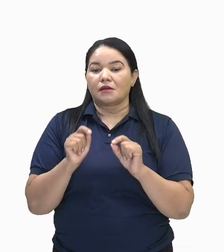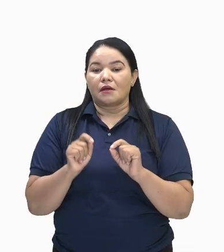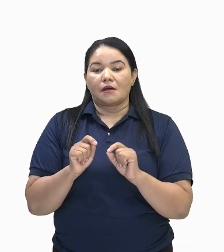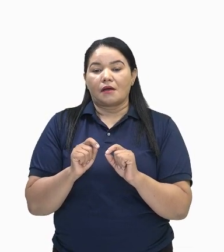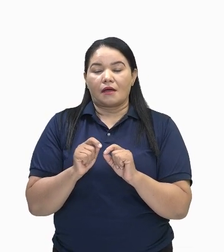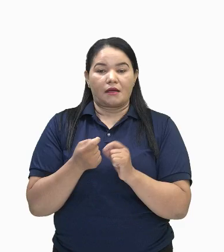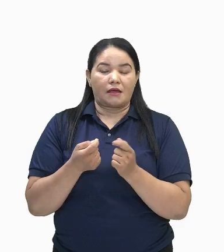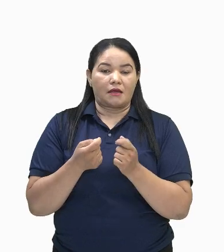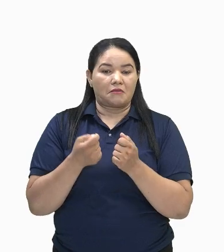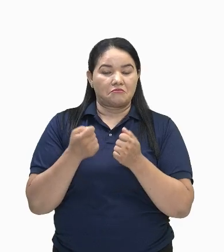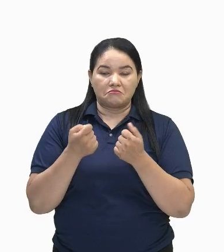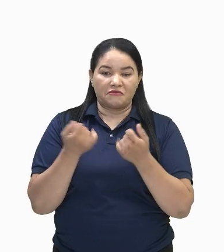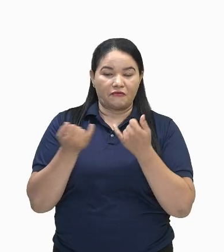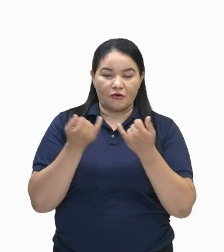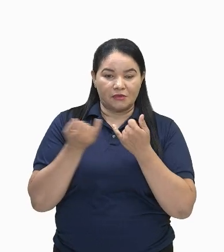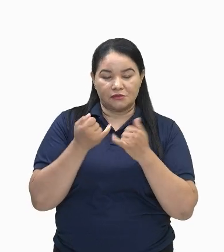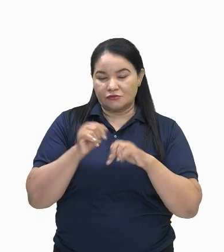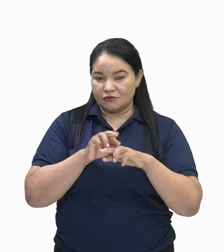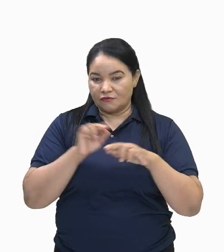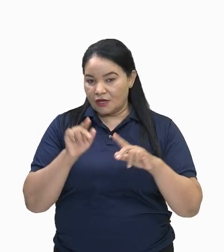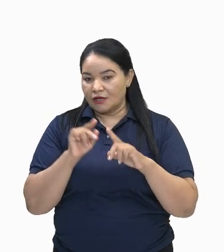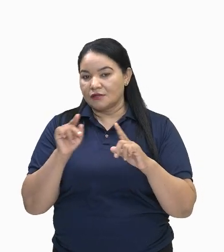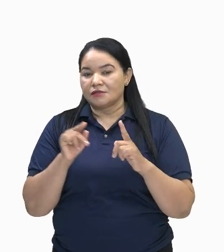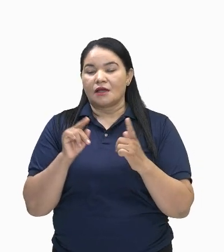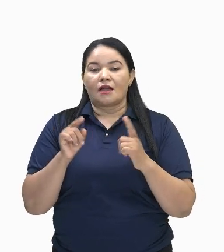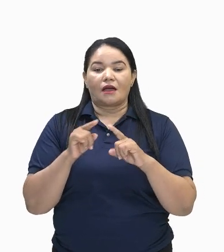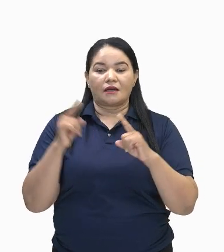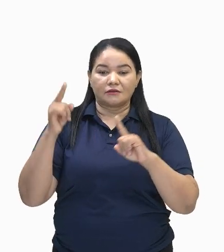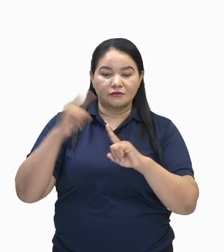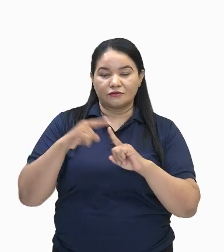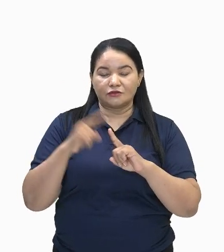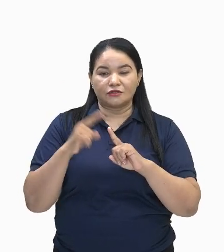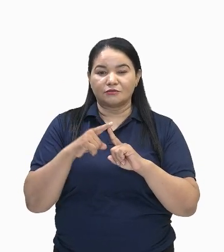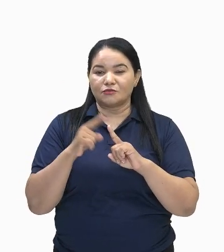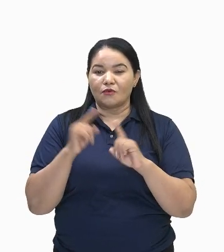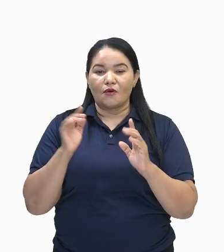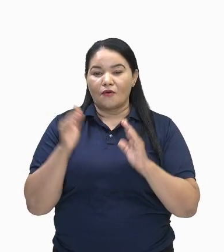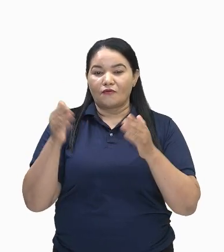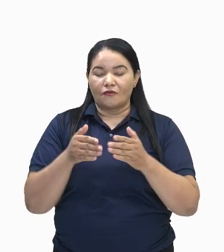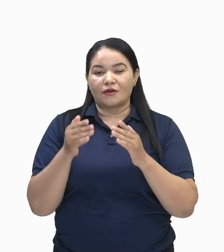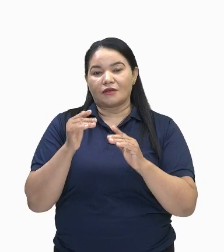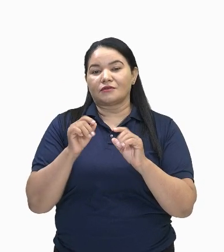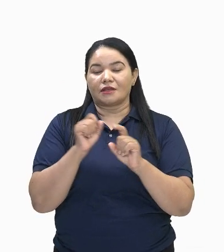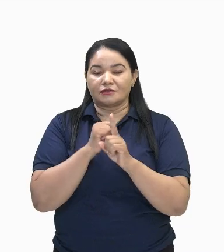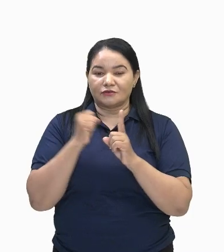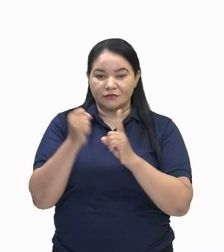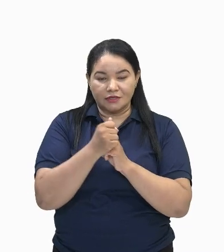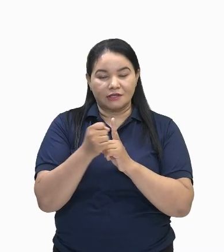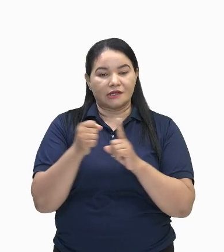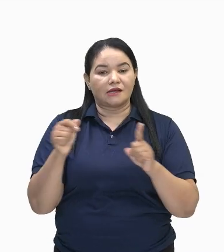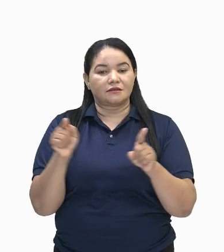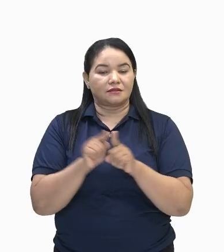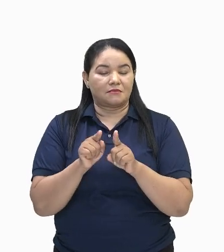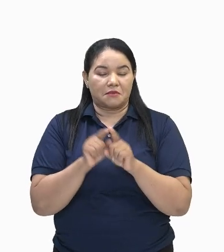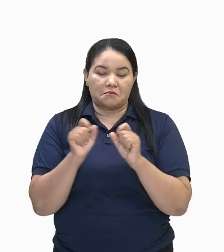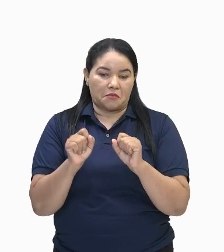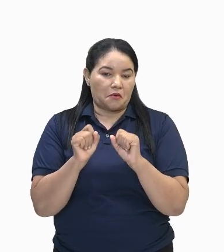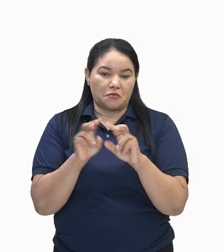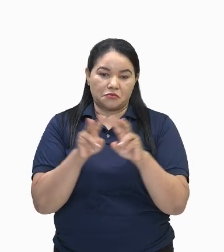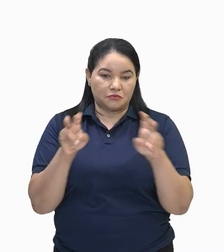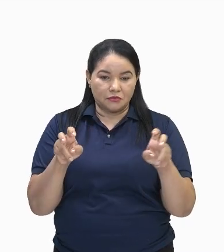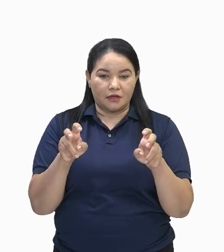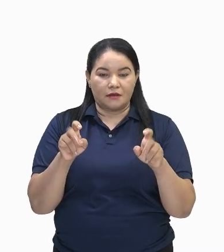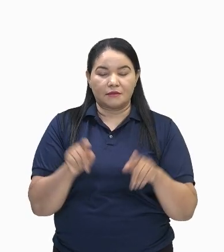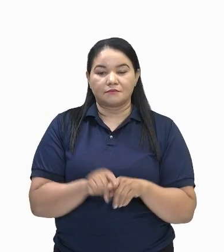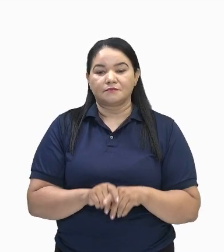mais abordadas, todas as temáticas que têm a ver com a nossa sociedade. Qual é